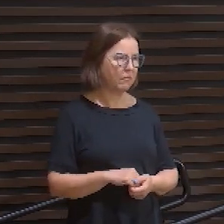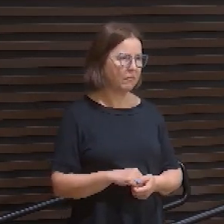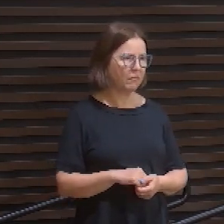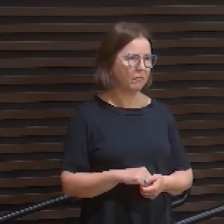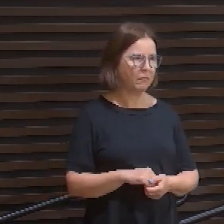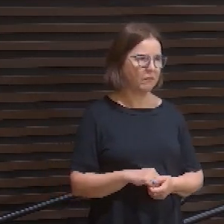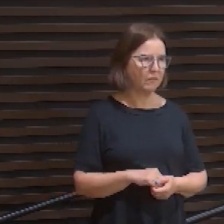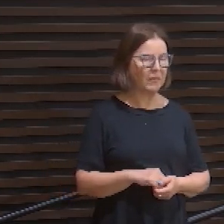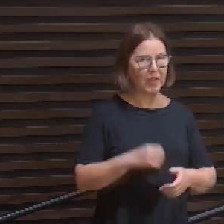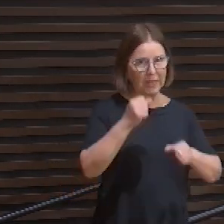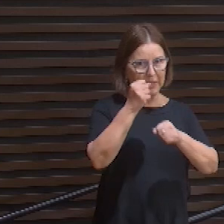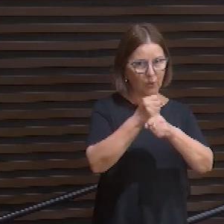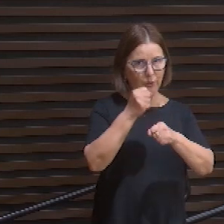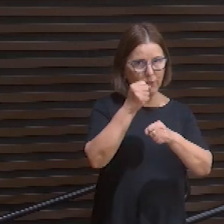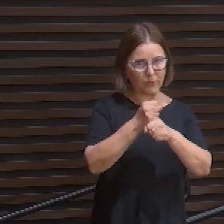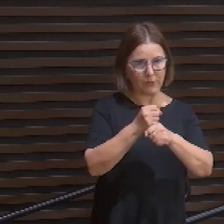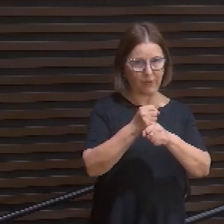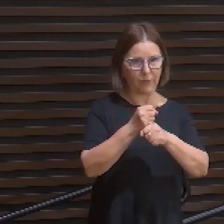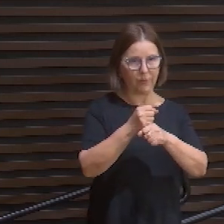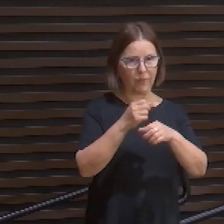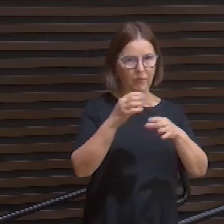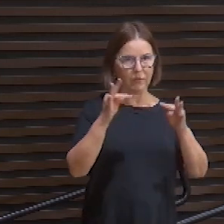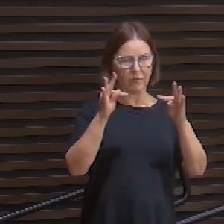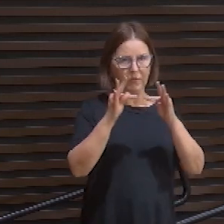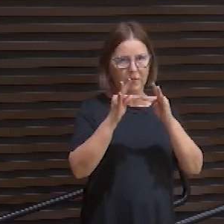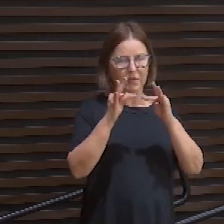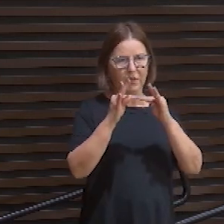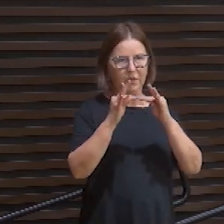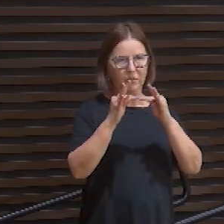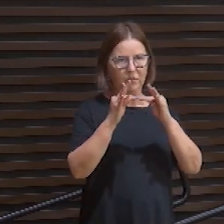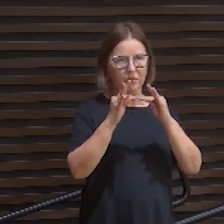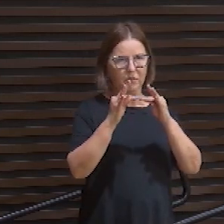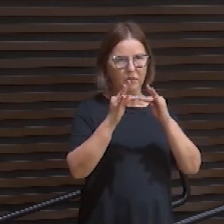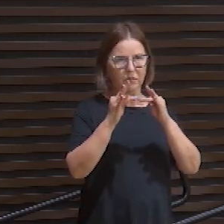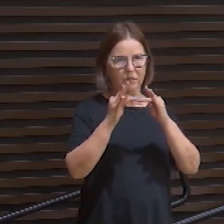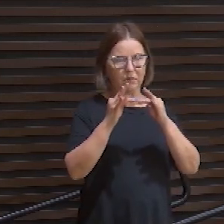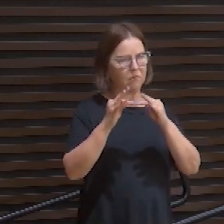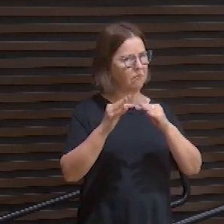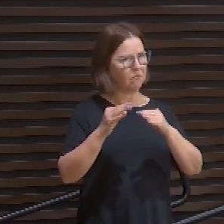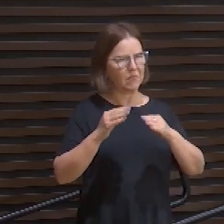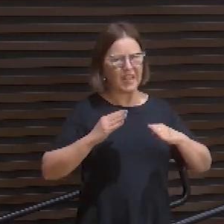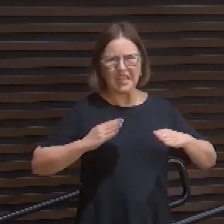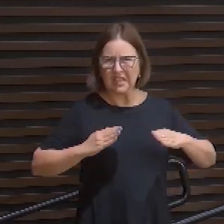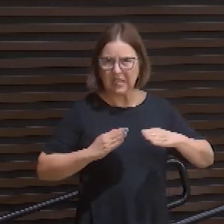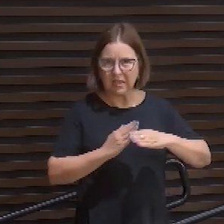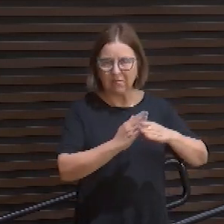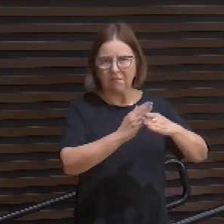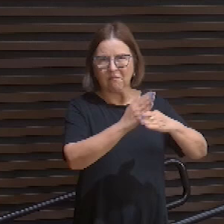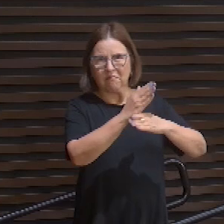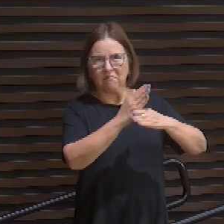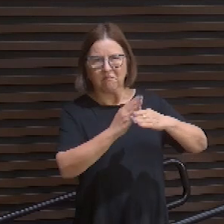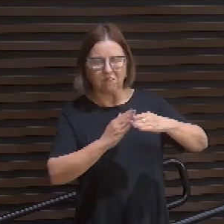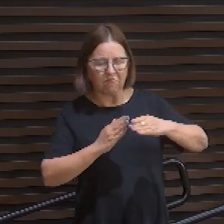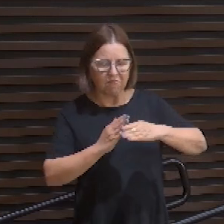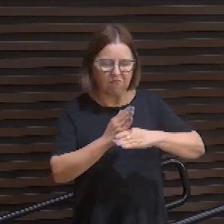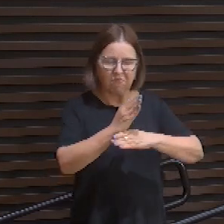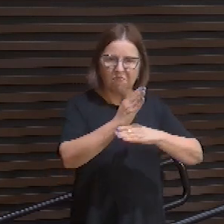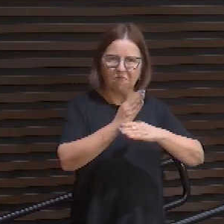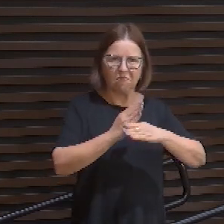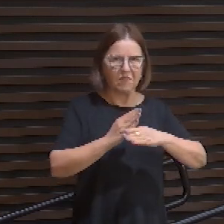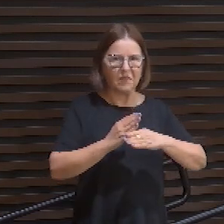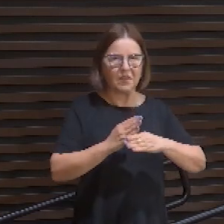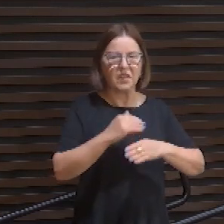Na construção do templo, nem serrote, nem martelo se ouvia.